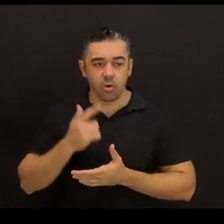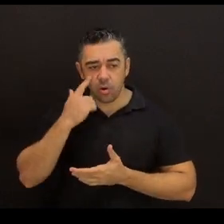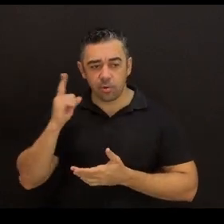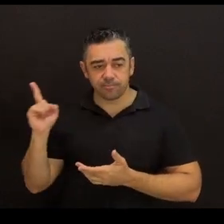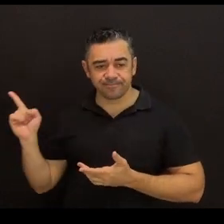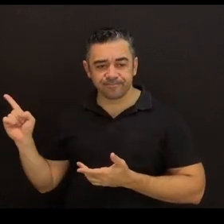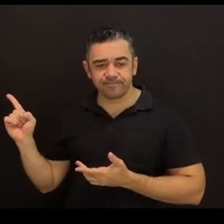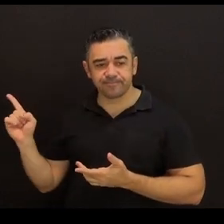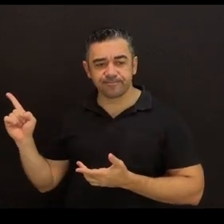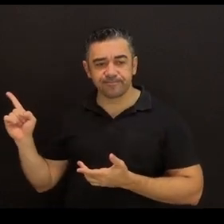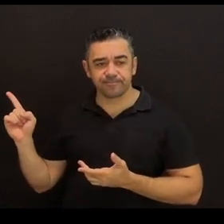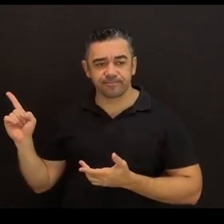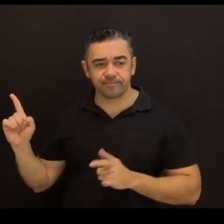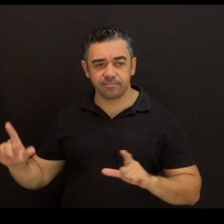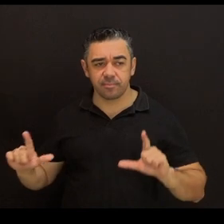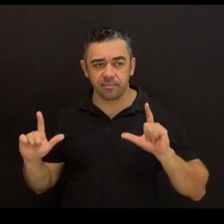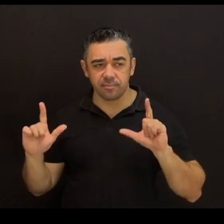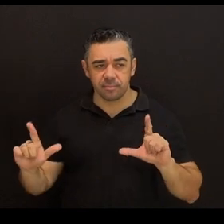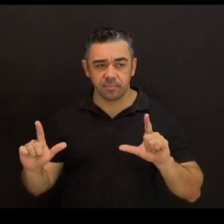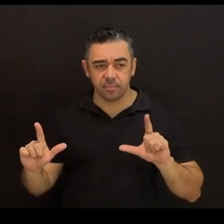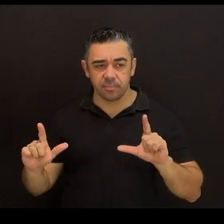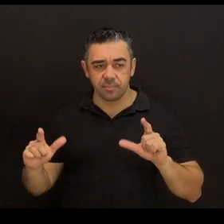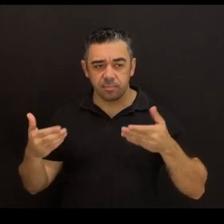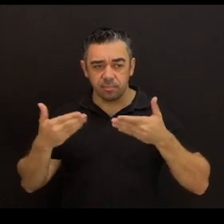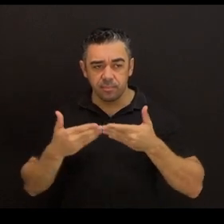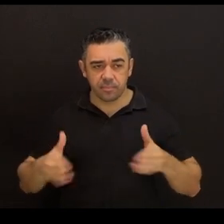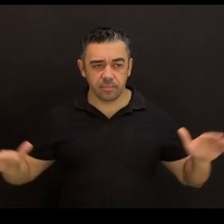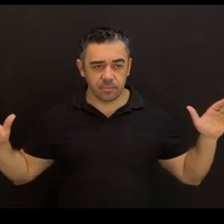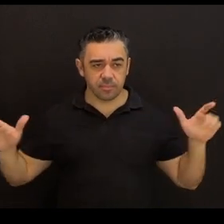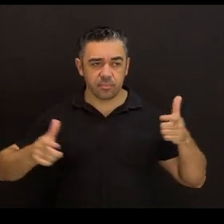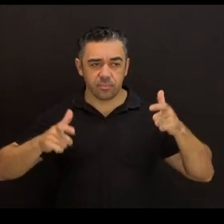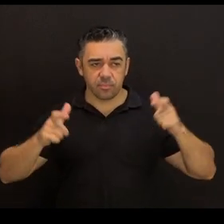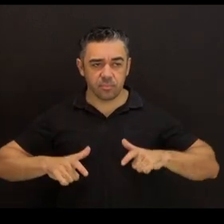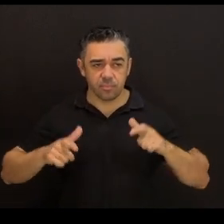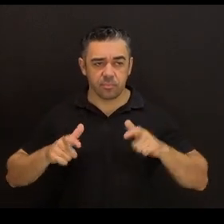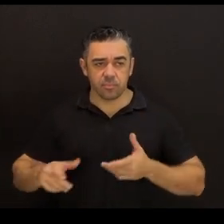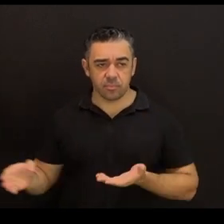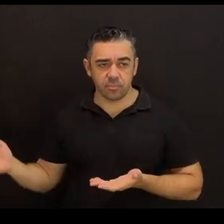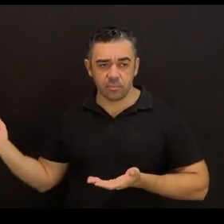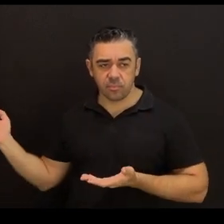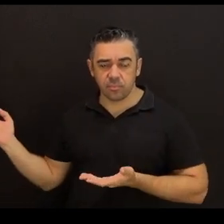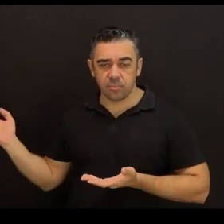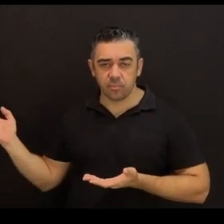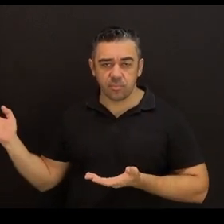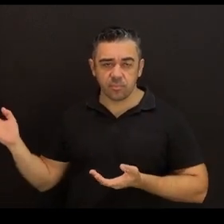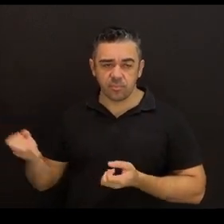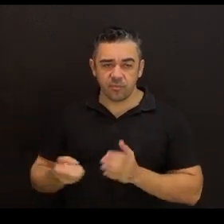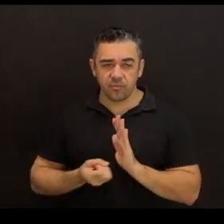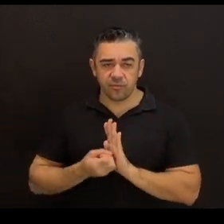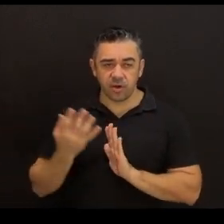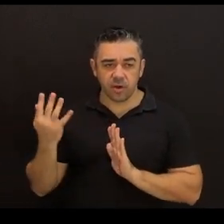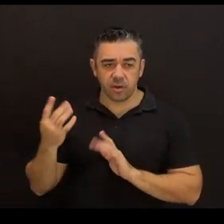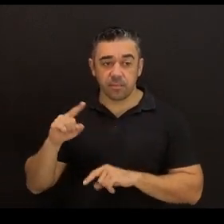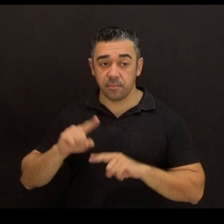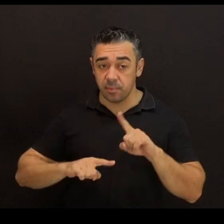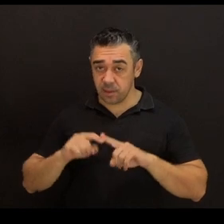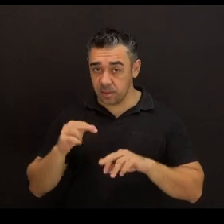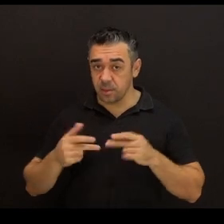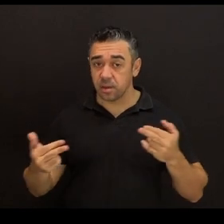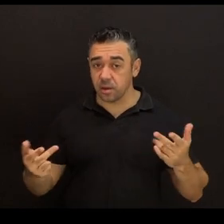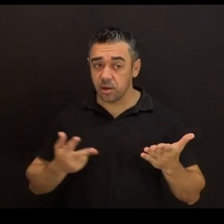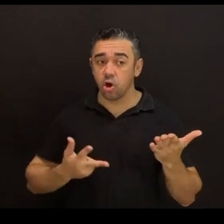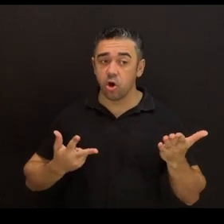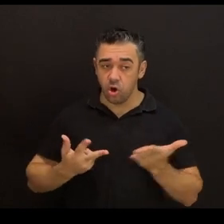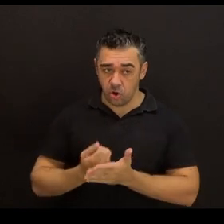placas de inauguração de estabelecimentos públicos várias placas material que é comprado o